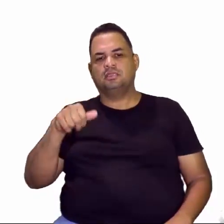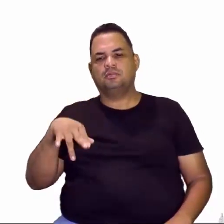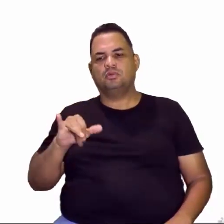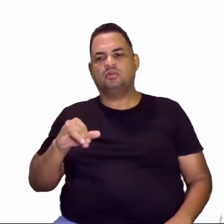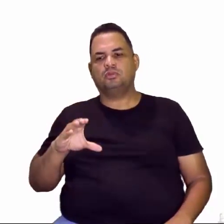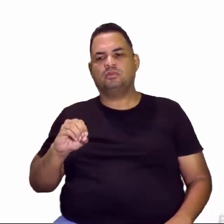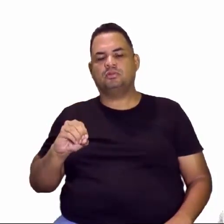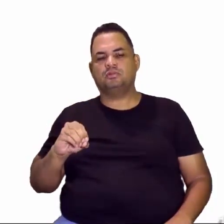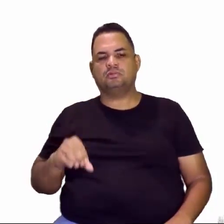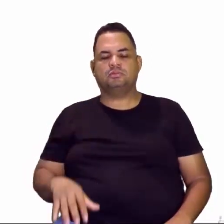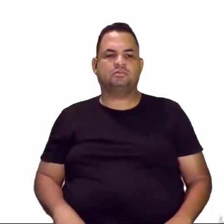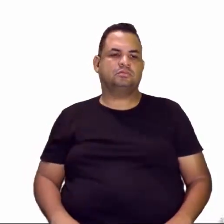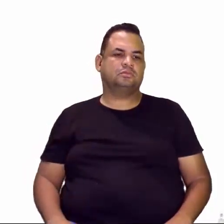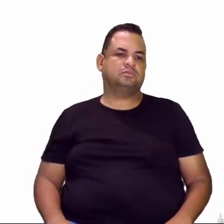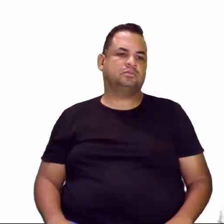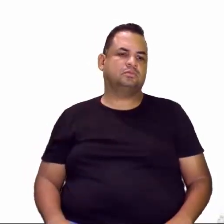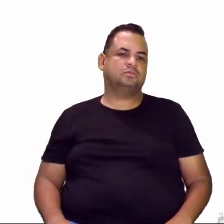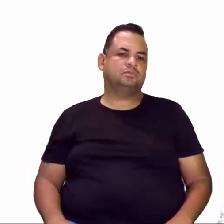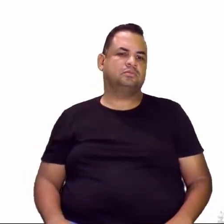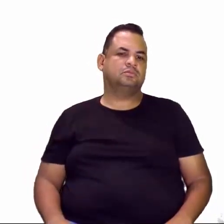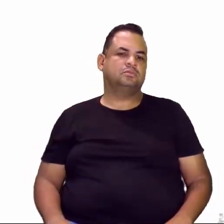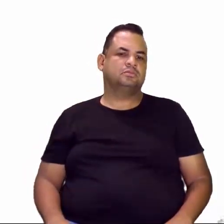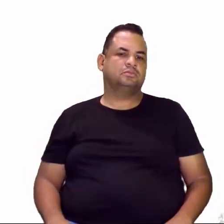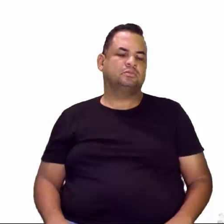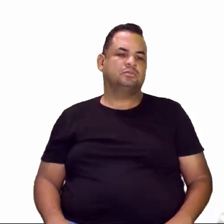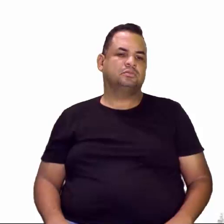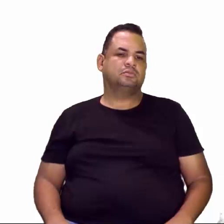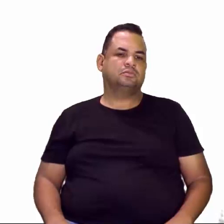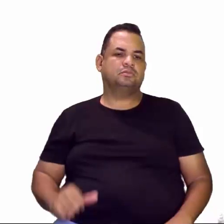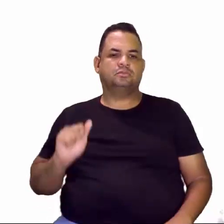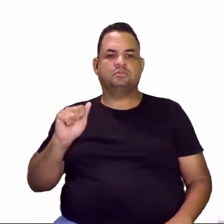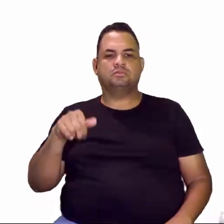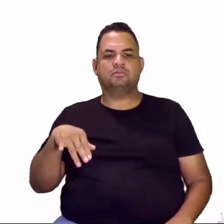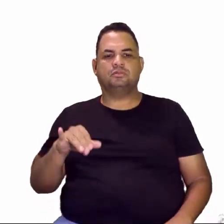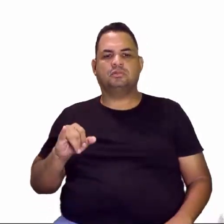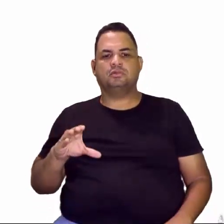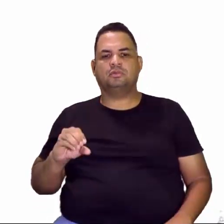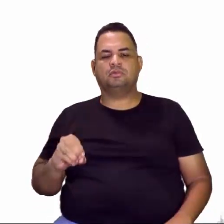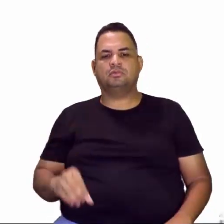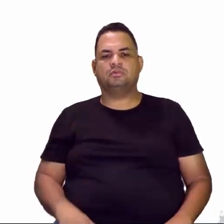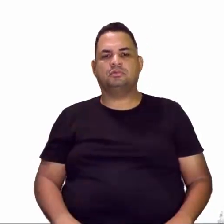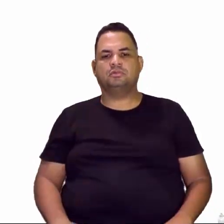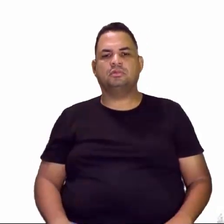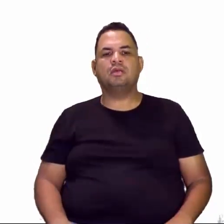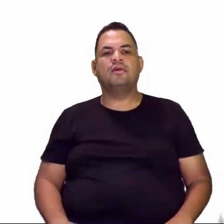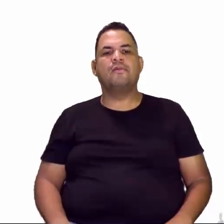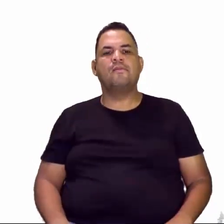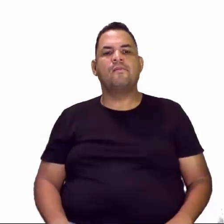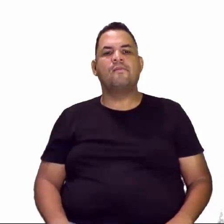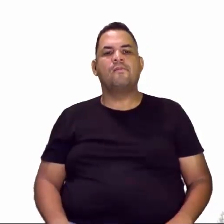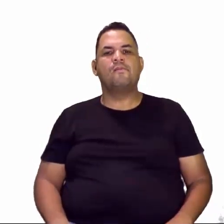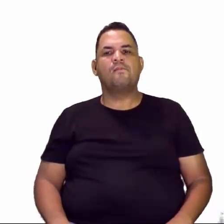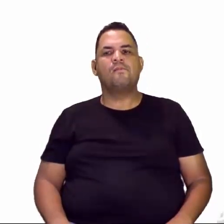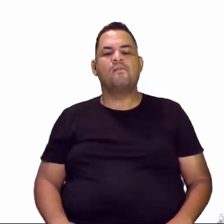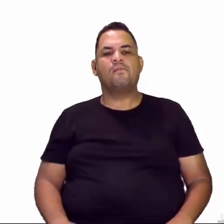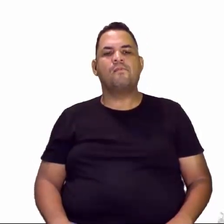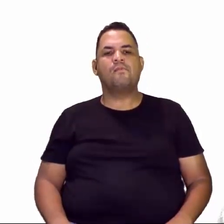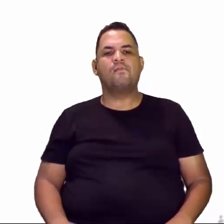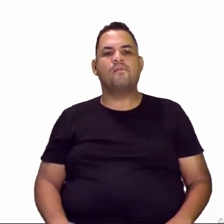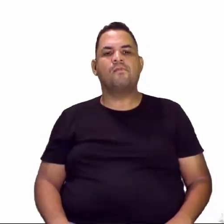amônio. Cloreto é o nome do ânion, amônio o nome do nosso cátion. E aí a gente